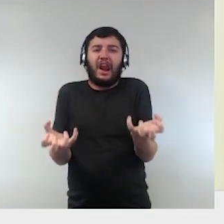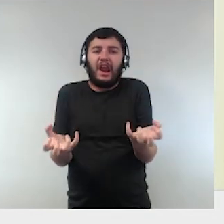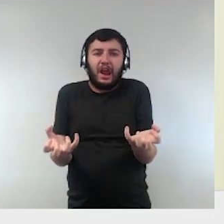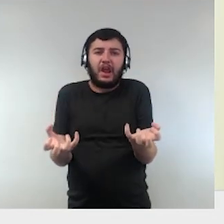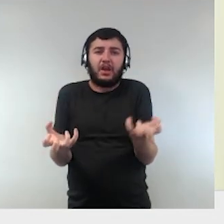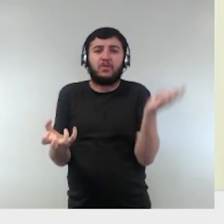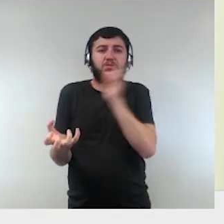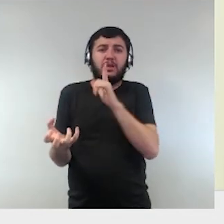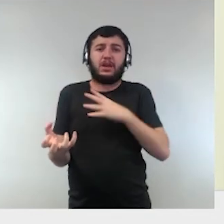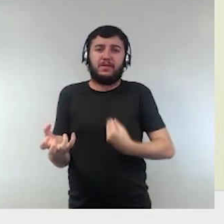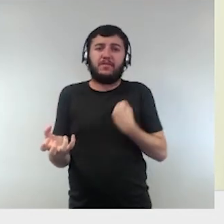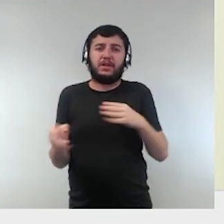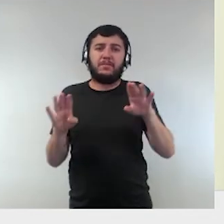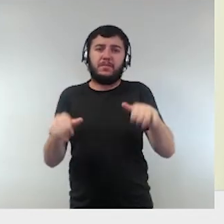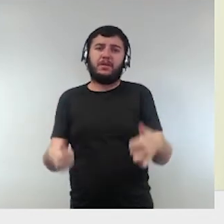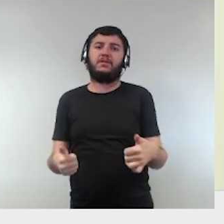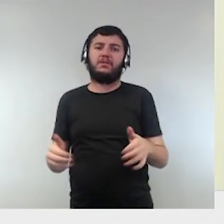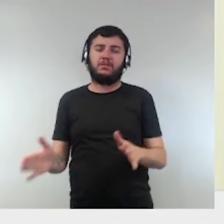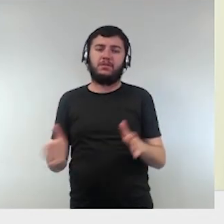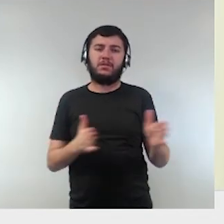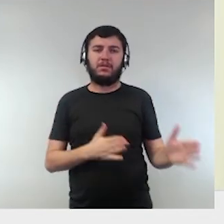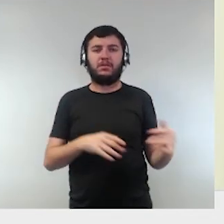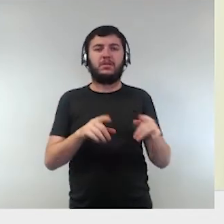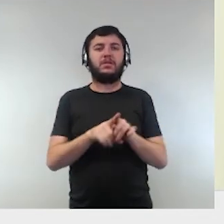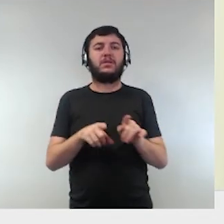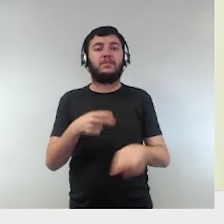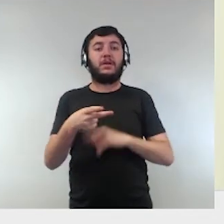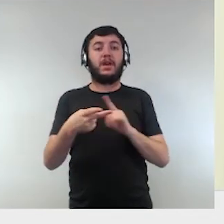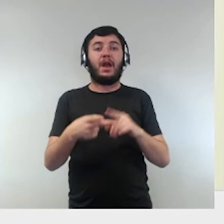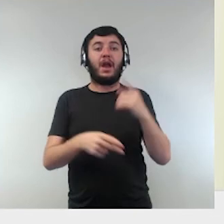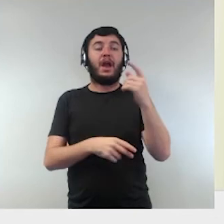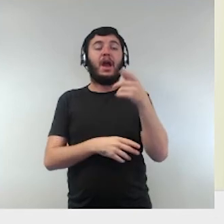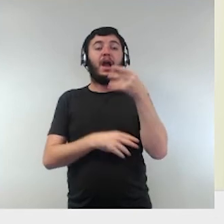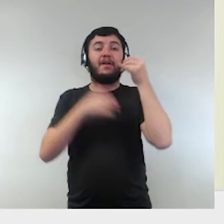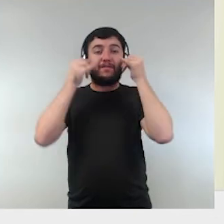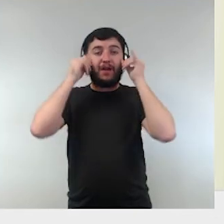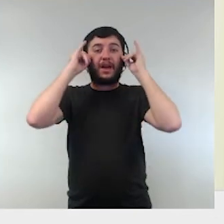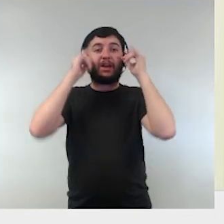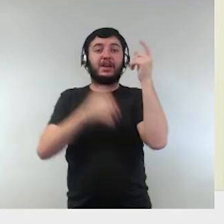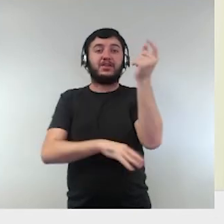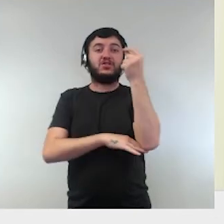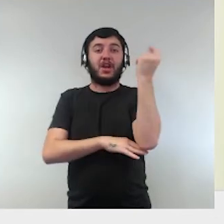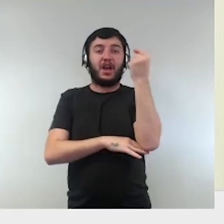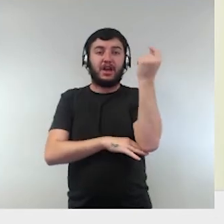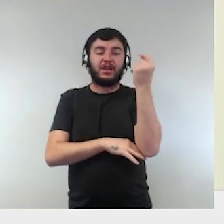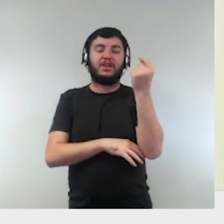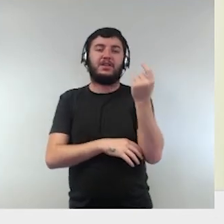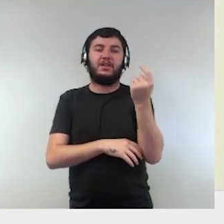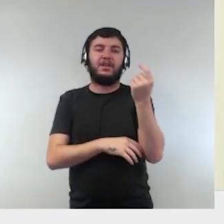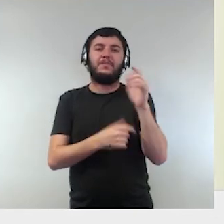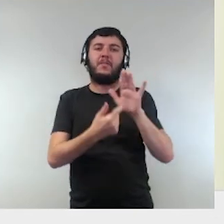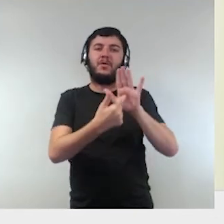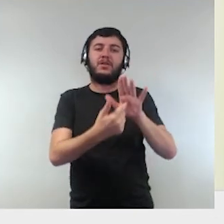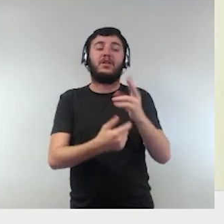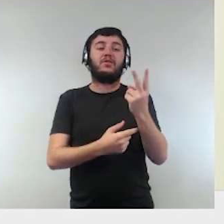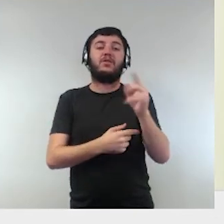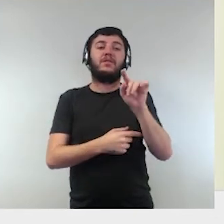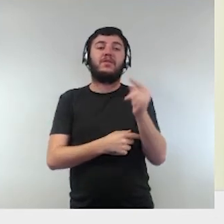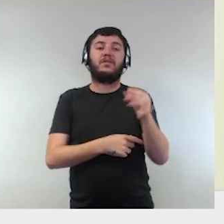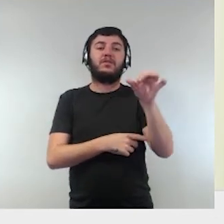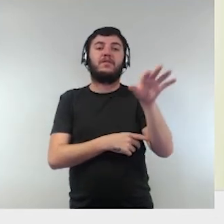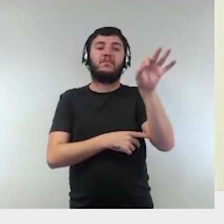cavalos, que a vaquejada corresponde a 12,9% do mercado nacional. Isso aí tem uma